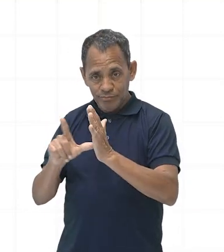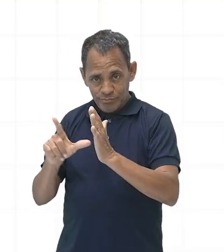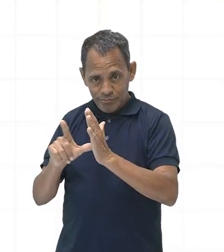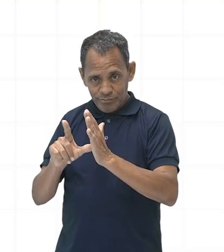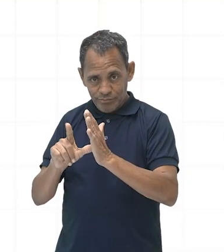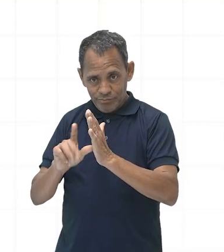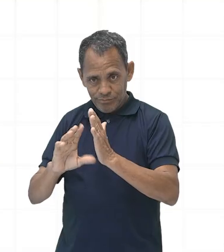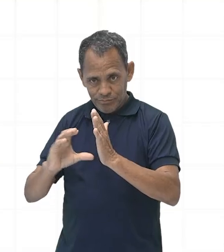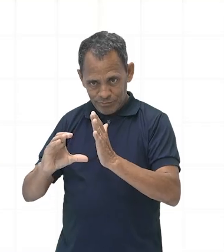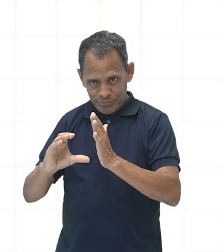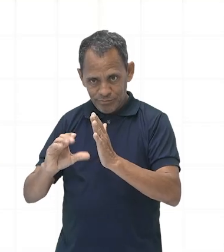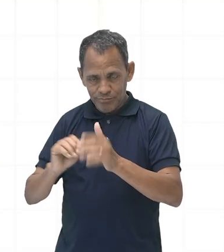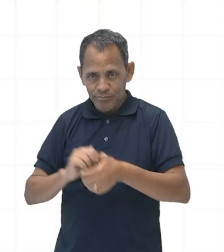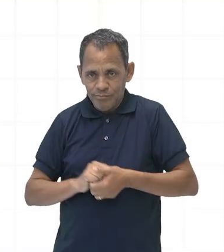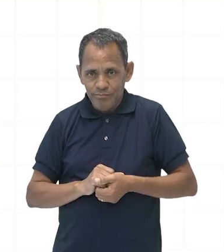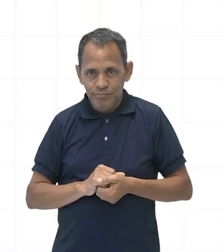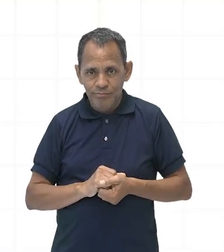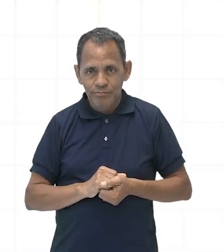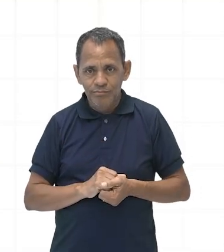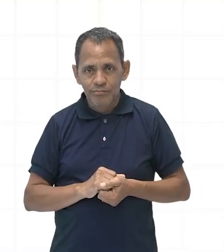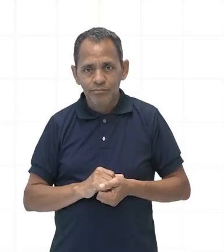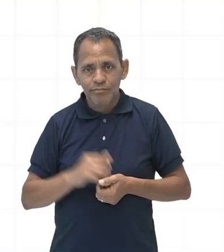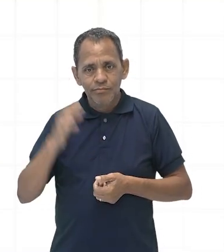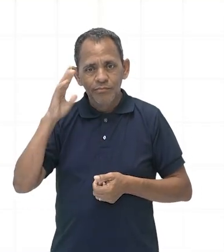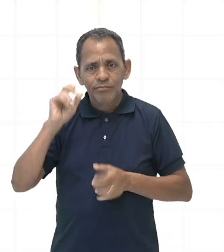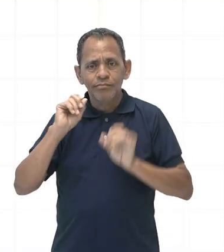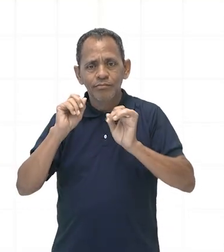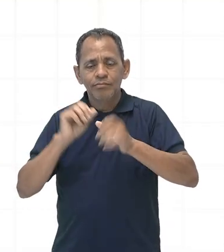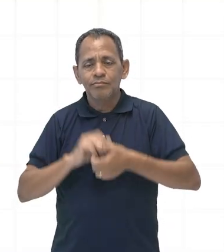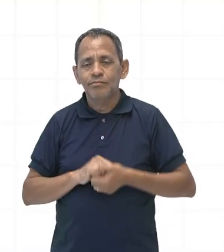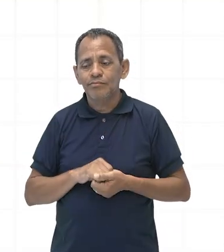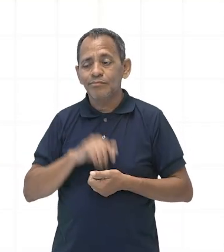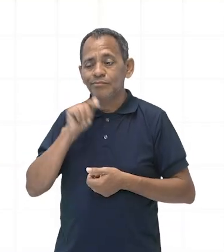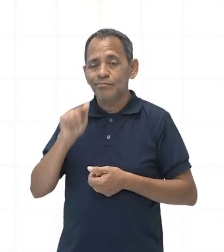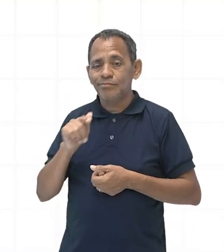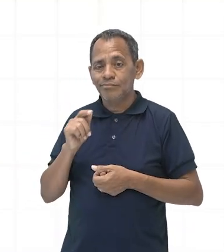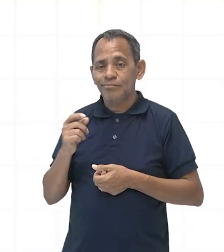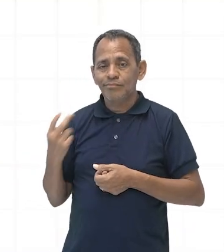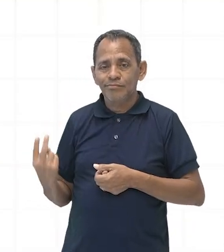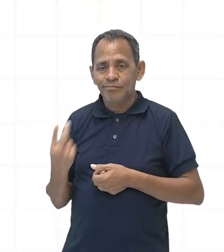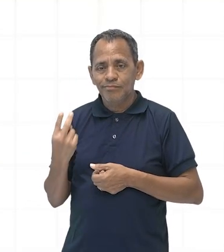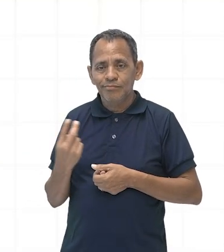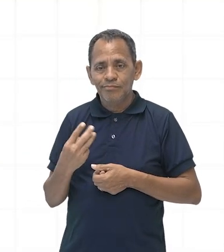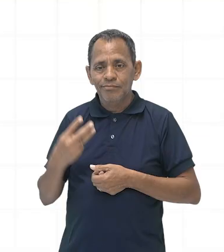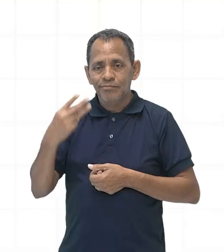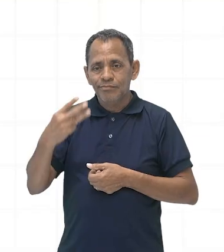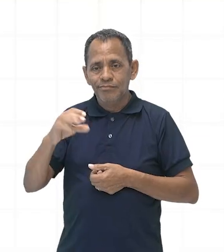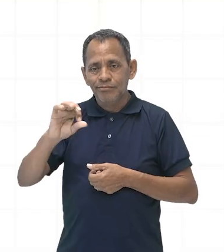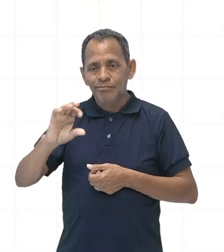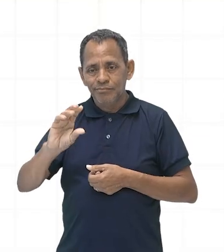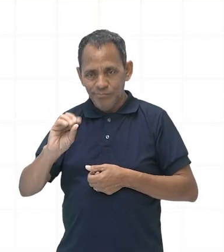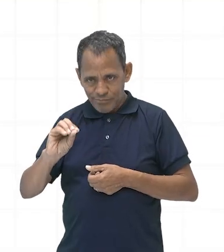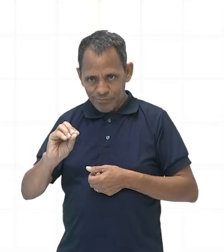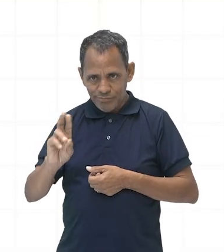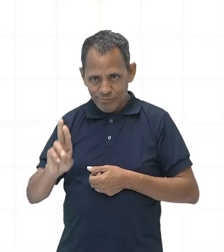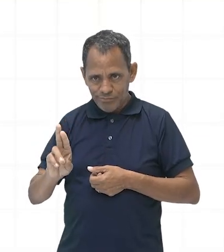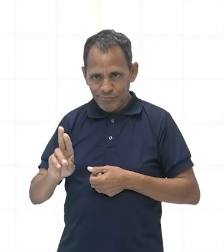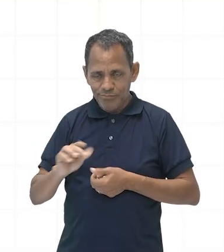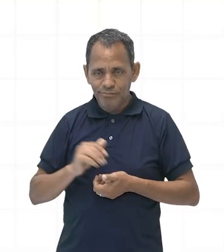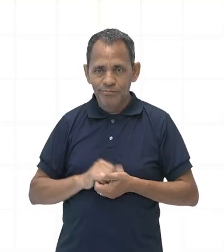na livraria C, o que acontece lá? O preço do livro é R$